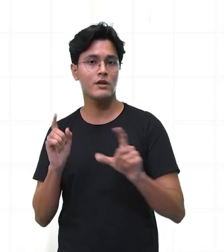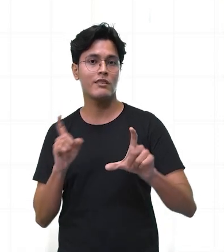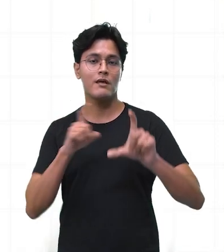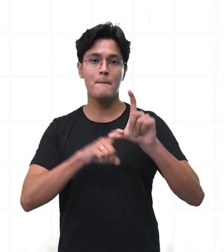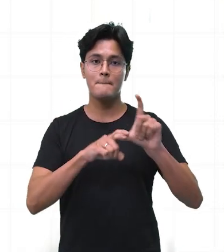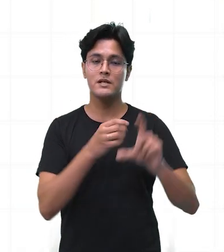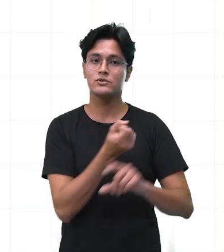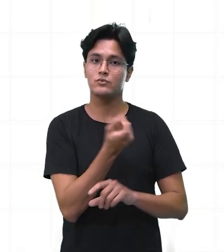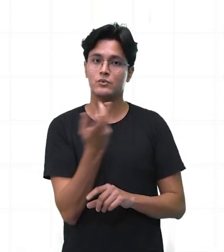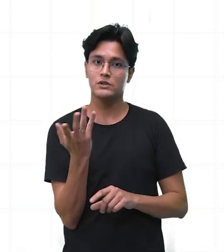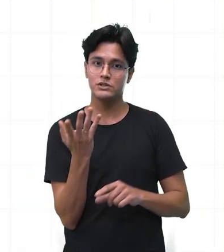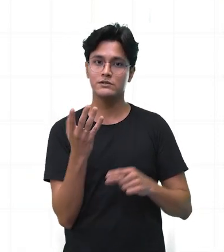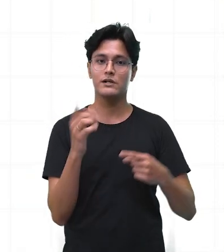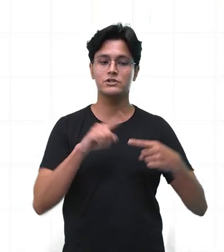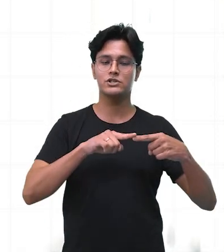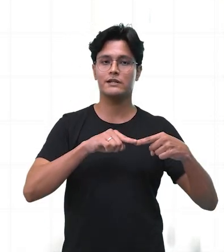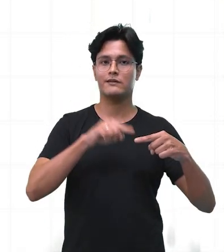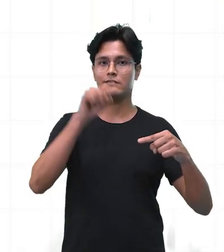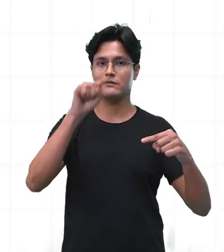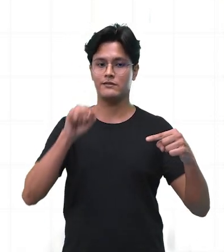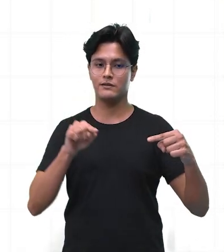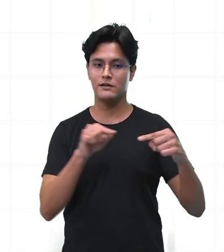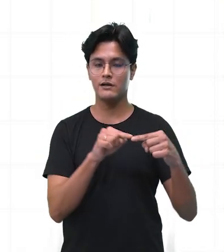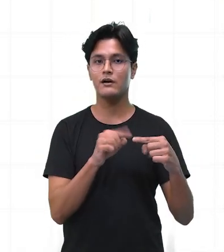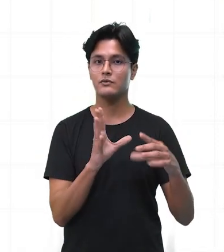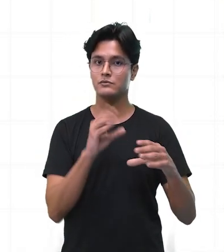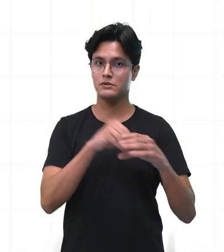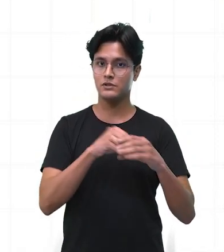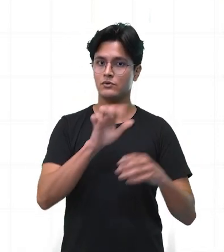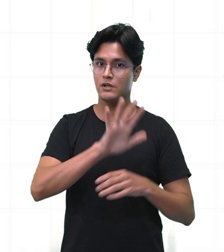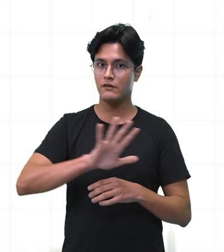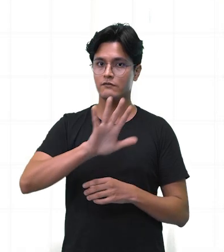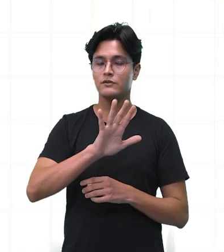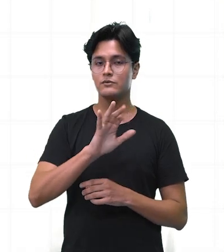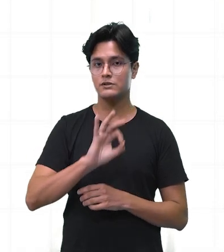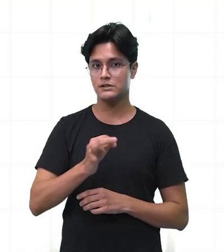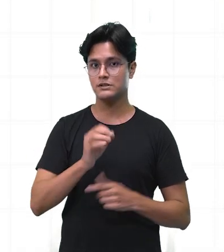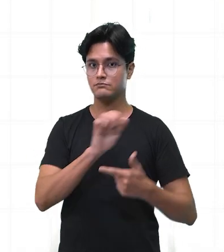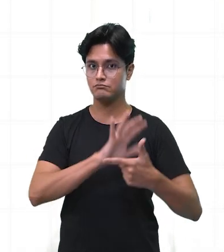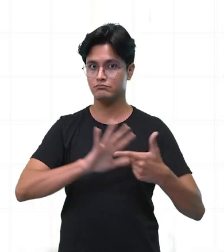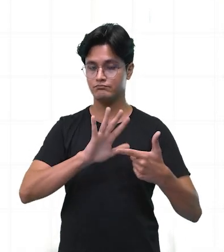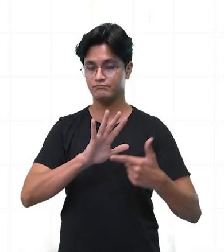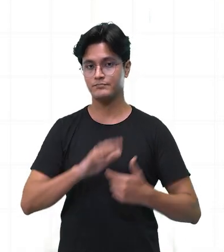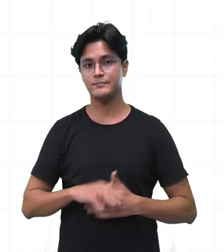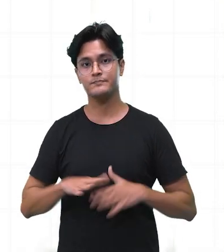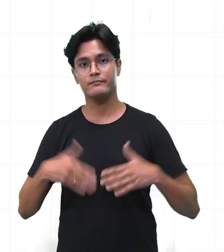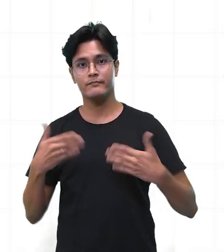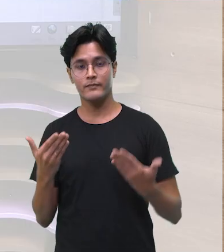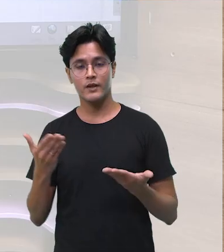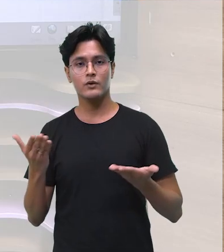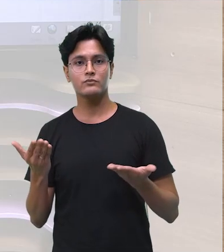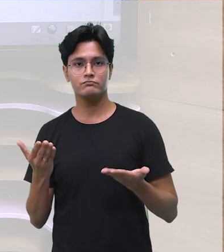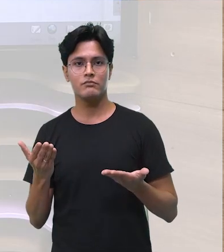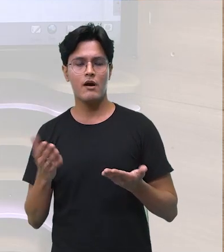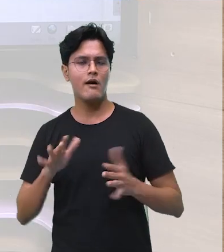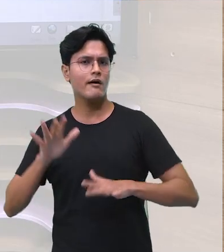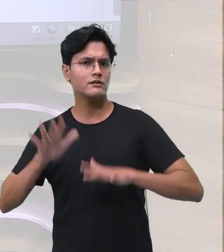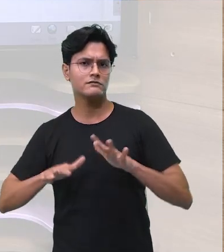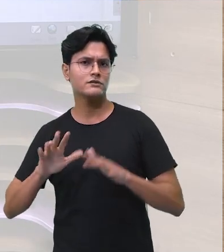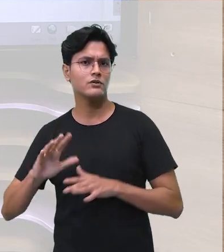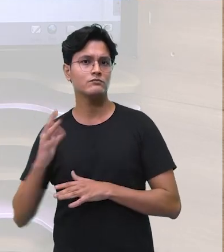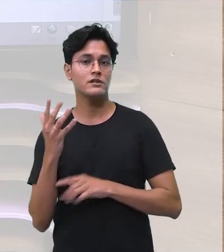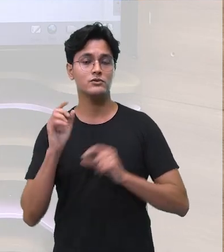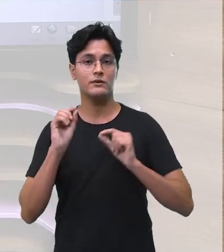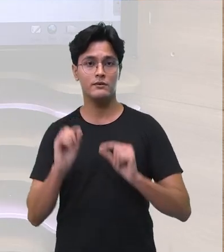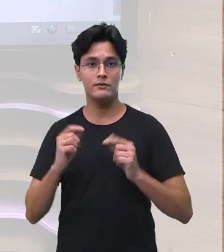pela figura, tá? Então, em alguns casos, para você encontrar o ângulo externo,